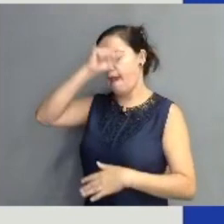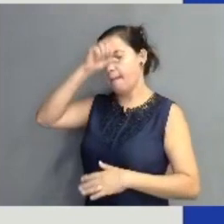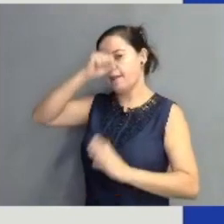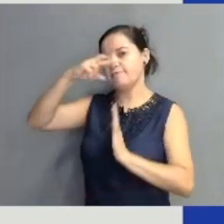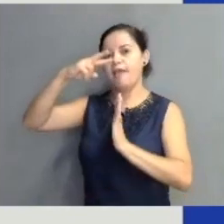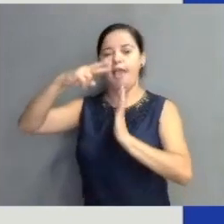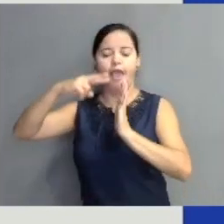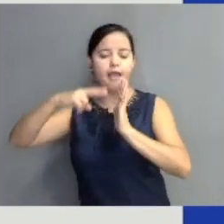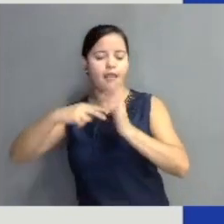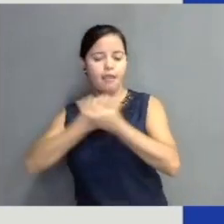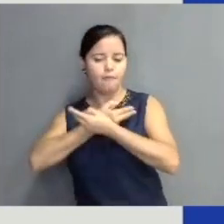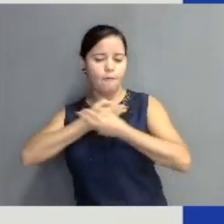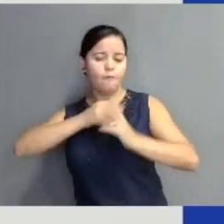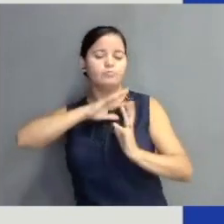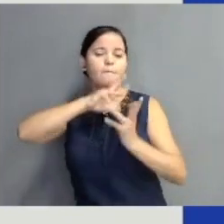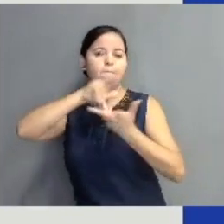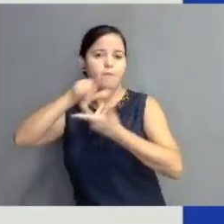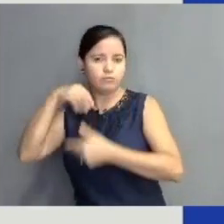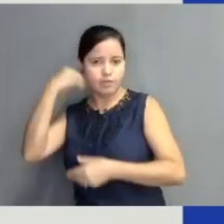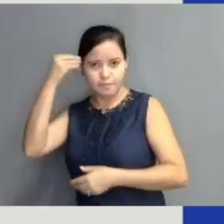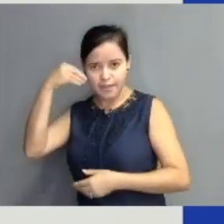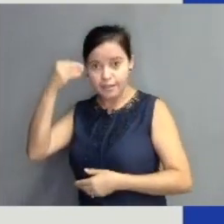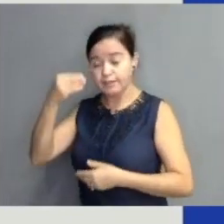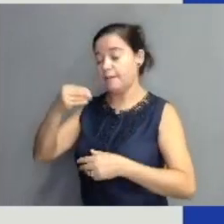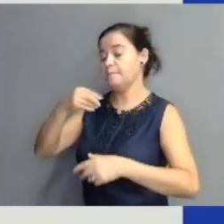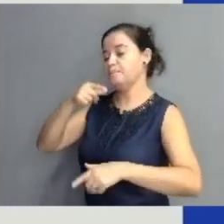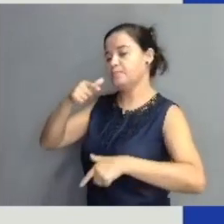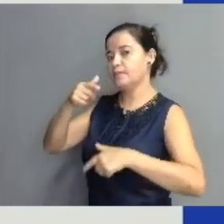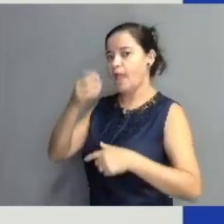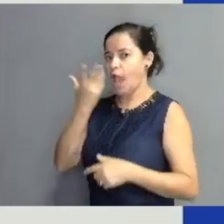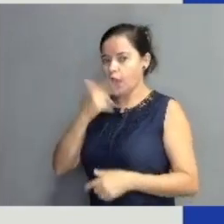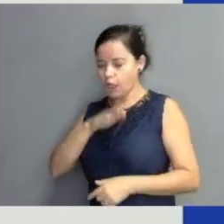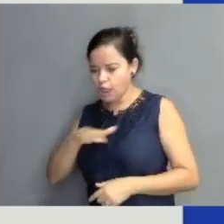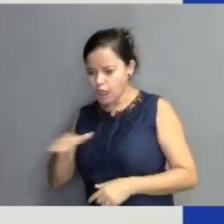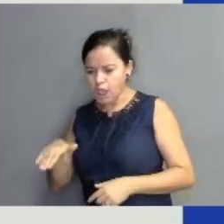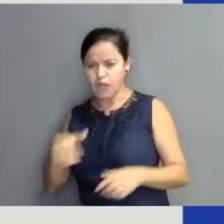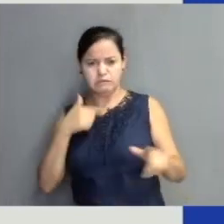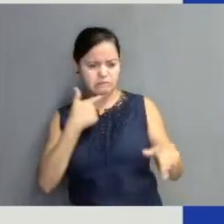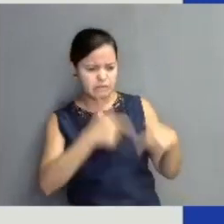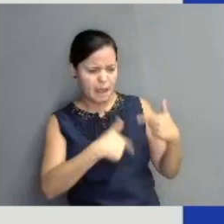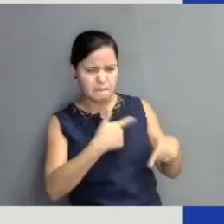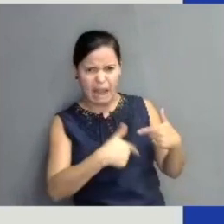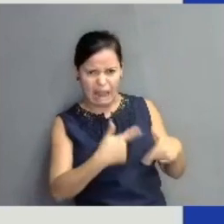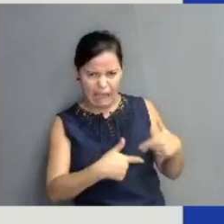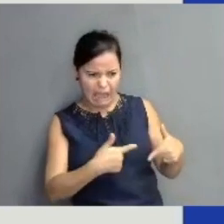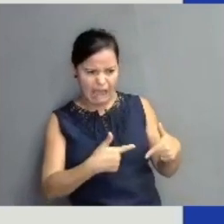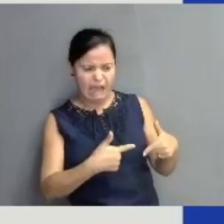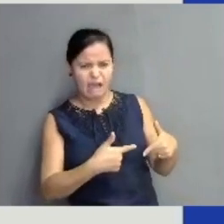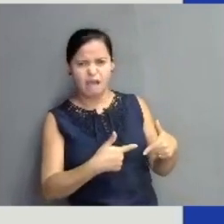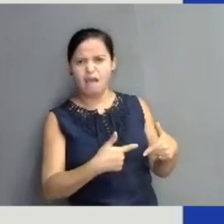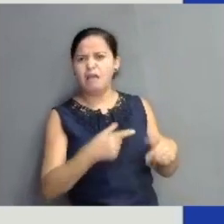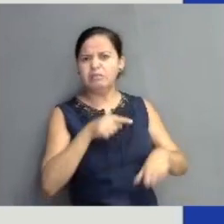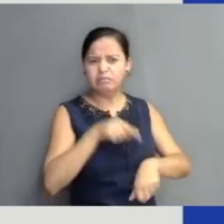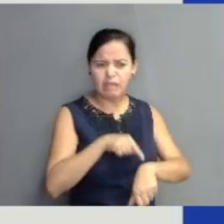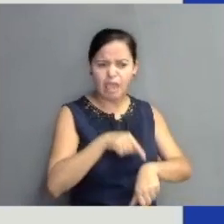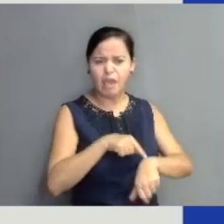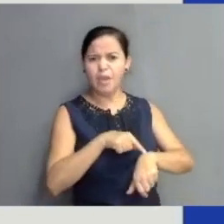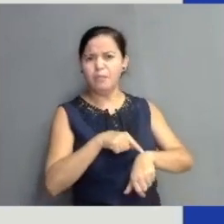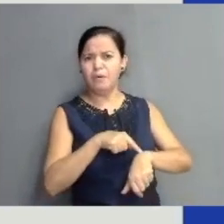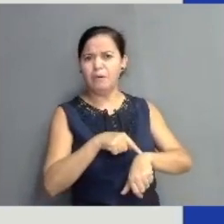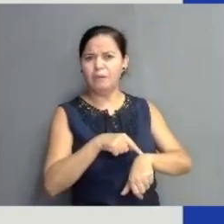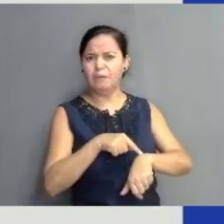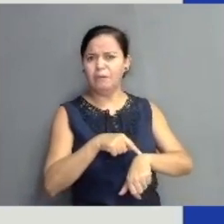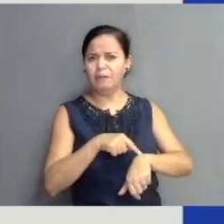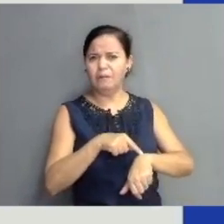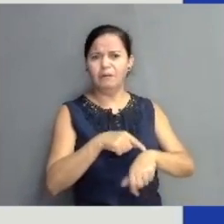mundo. Quando uma criança trabalha, não sobra tempo para brincar e estudar. As crianças